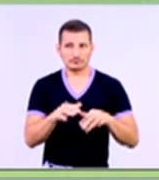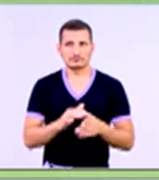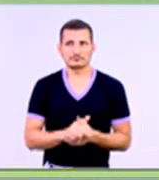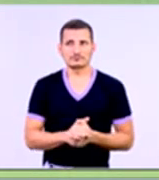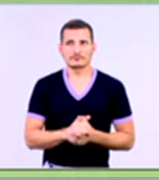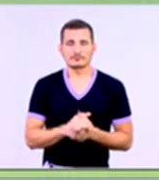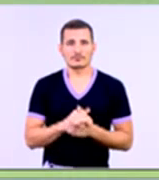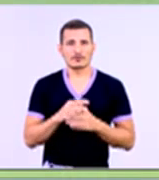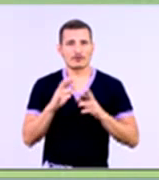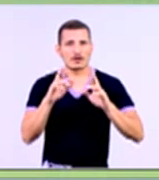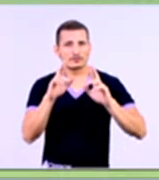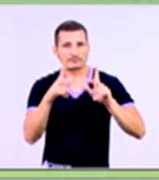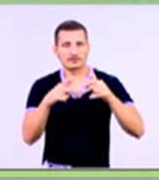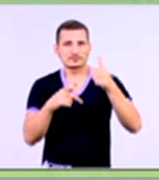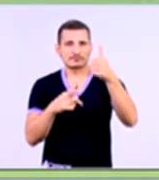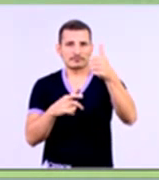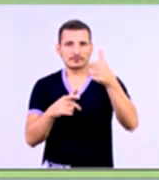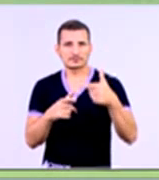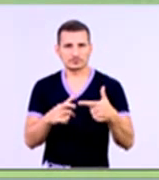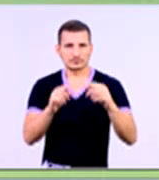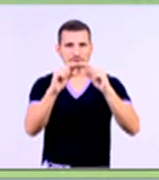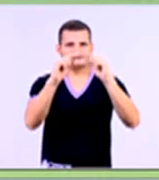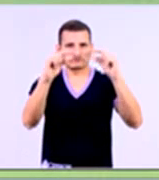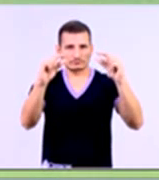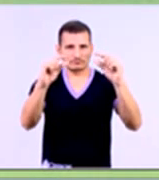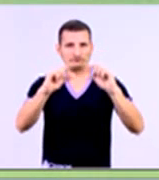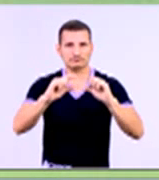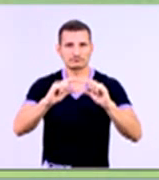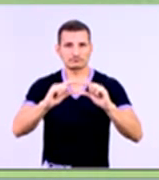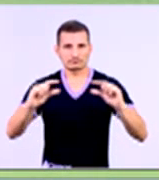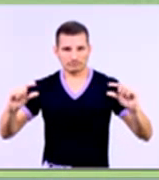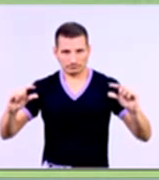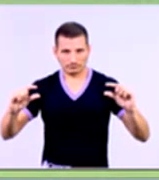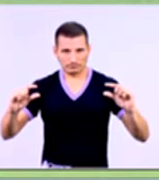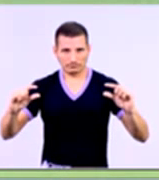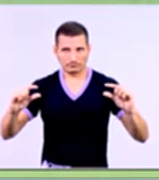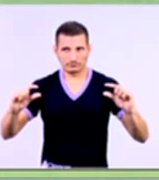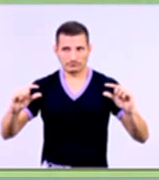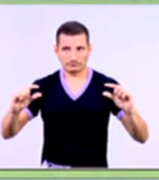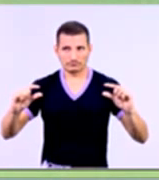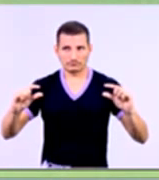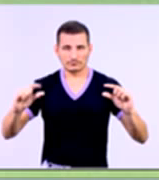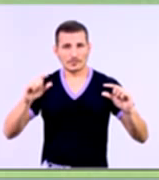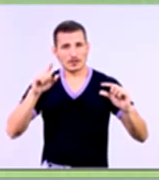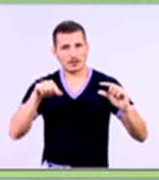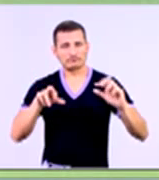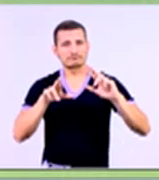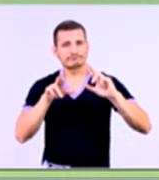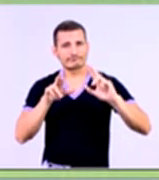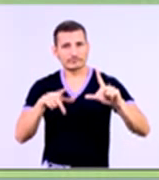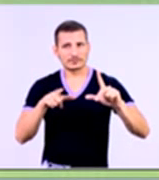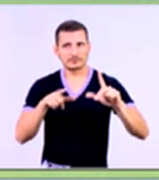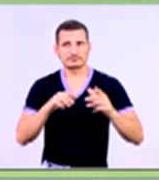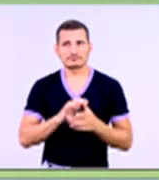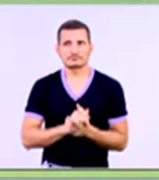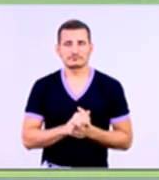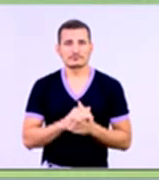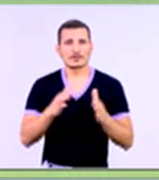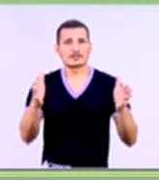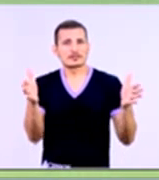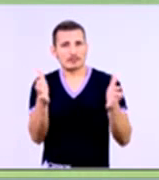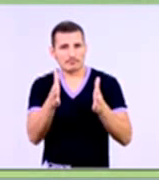visual do primeiro e do segundo são muito grandes. Observe primeiro que o tamanho,